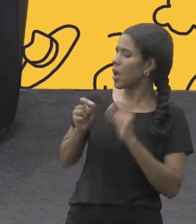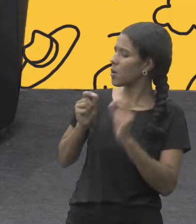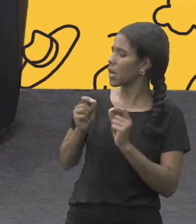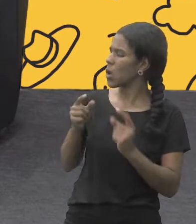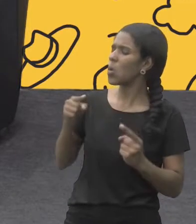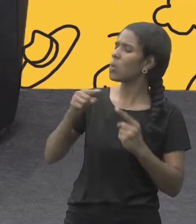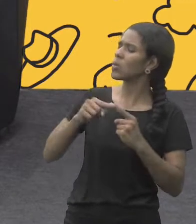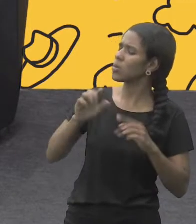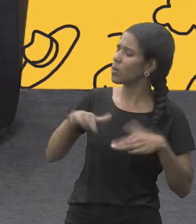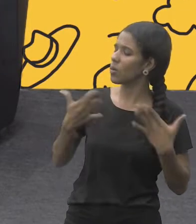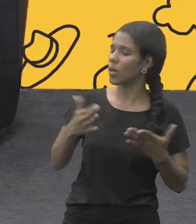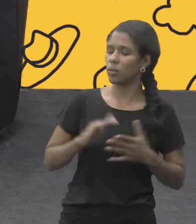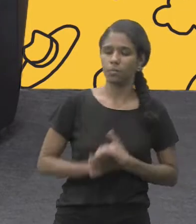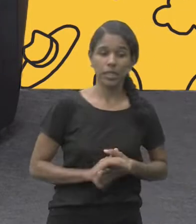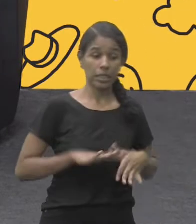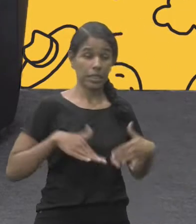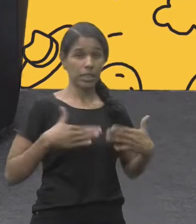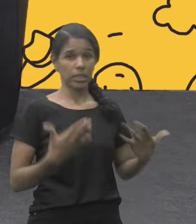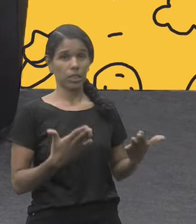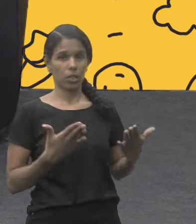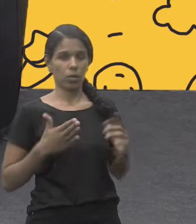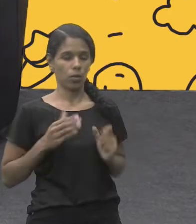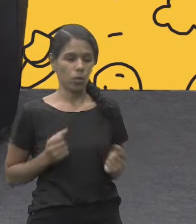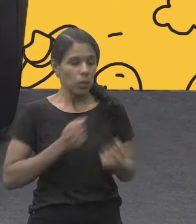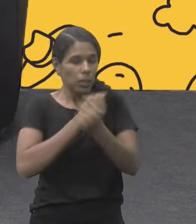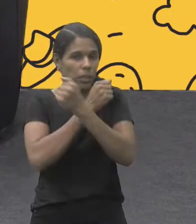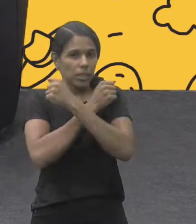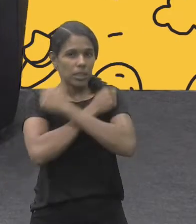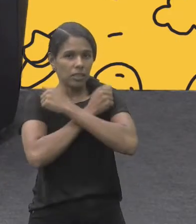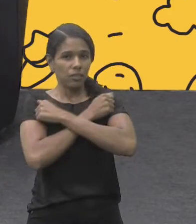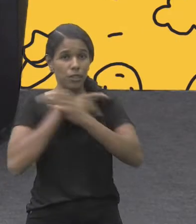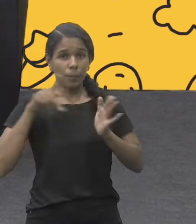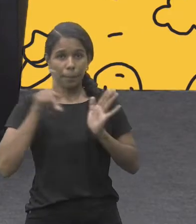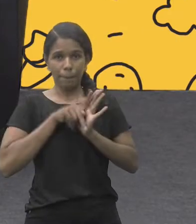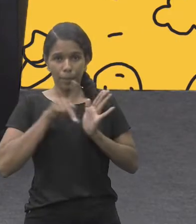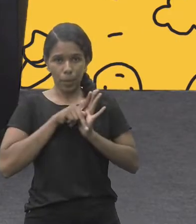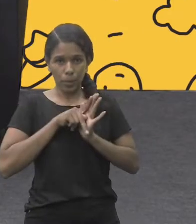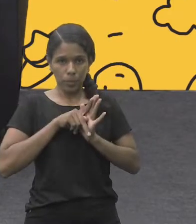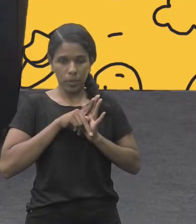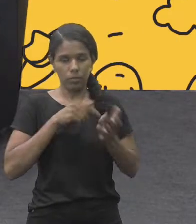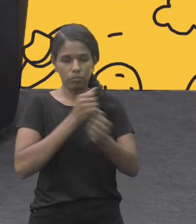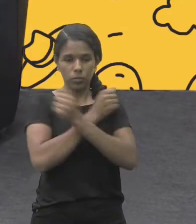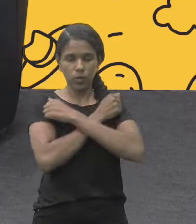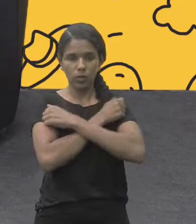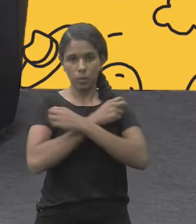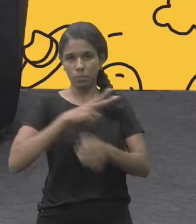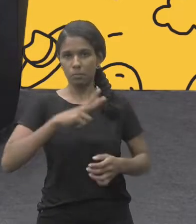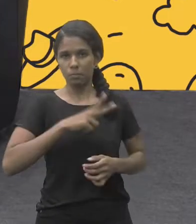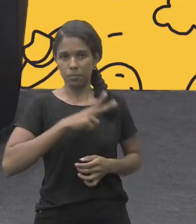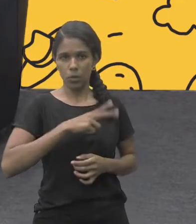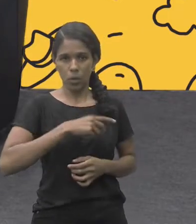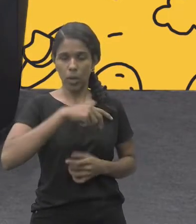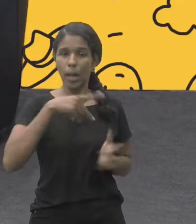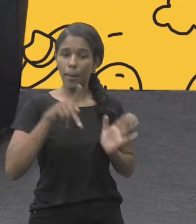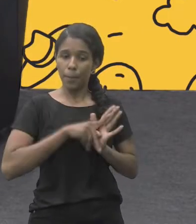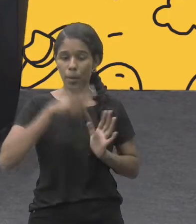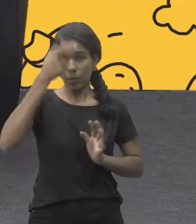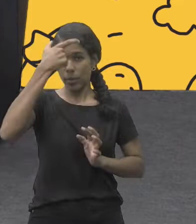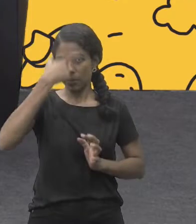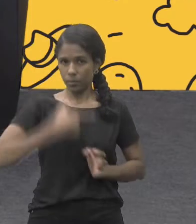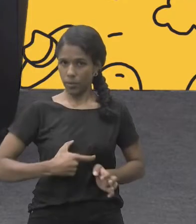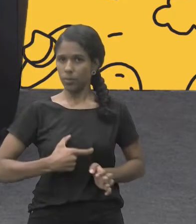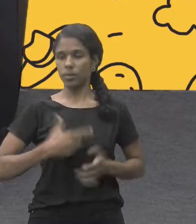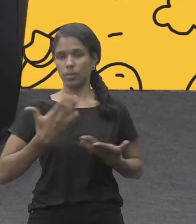Autodefesa é a defesa, né, a gente chama de defesa pessoal, né, a defesa da pessoa. Então nós temos